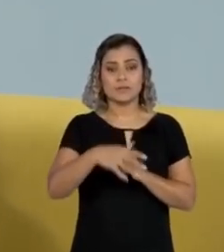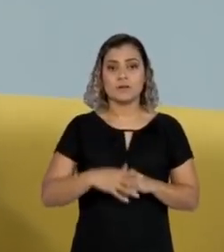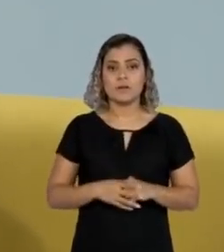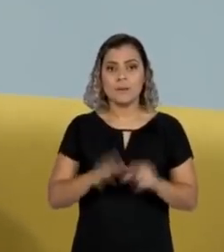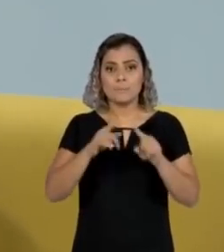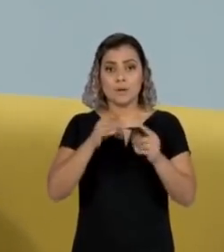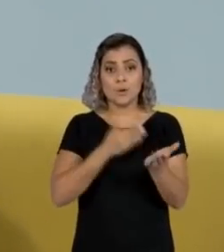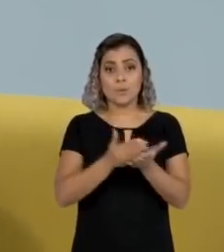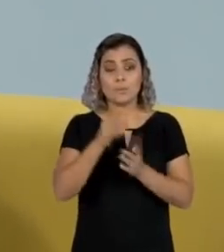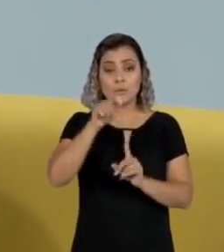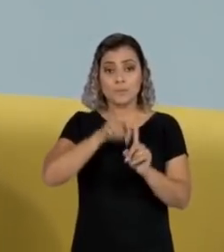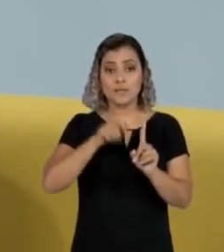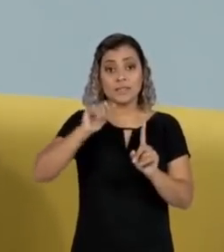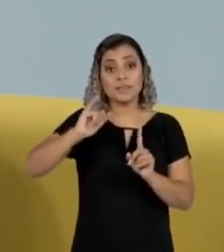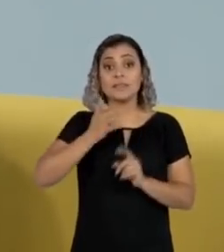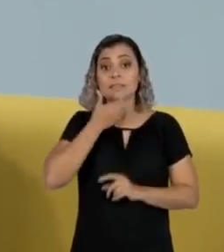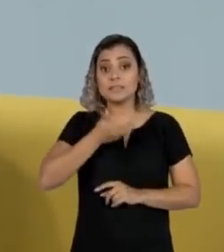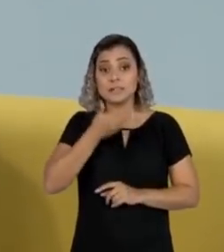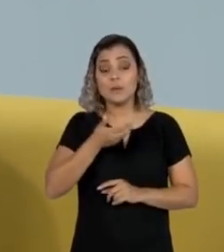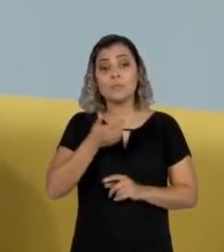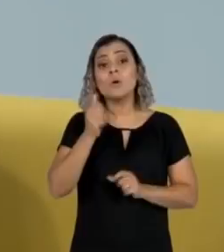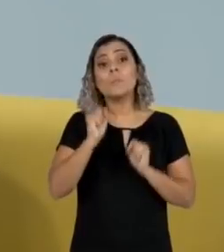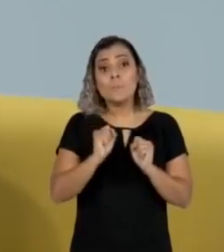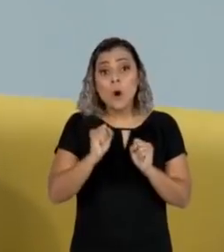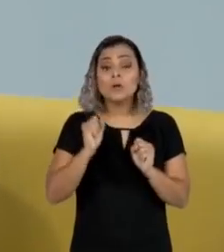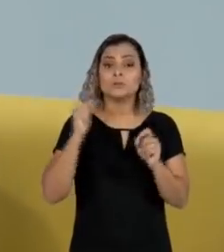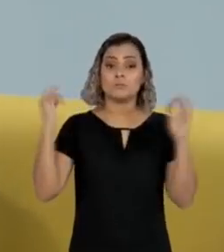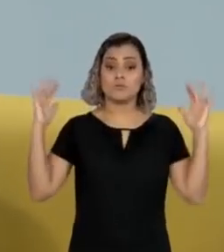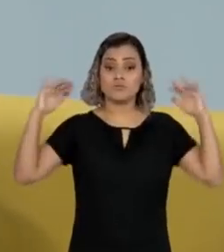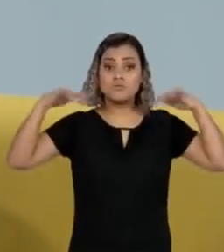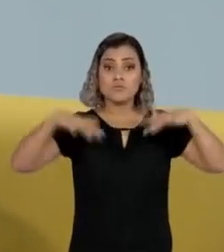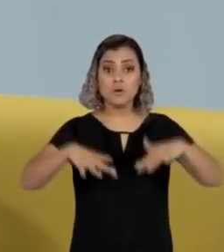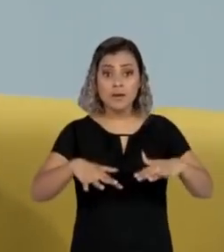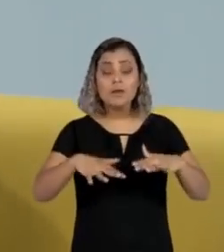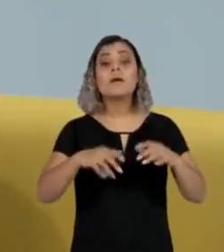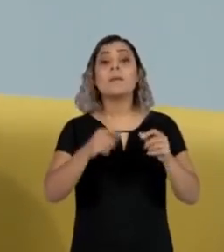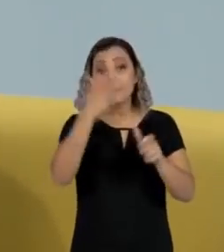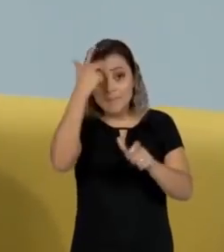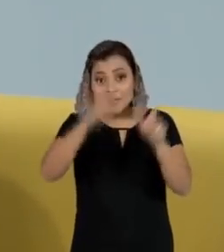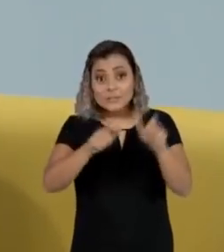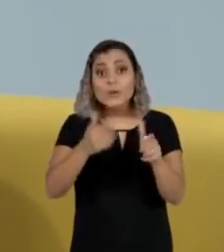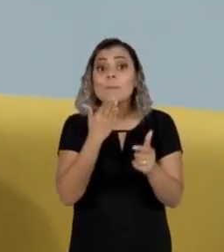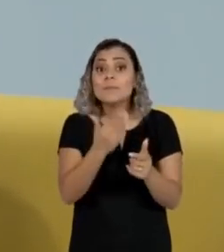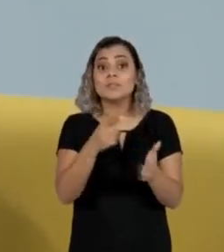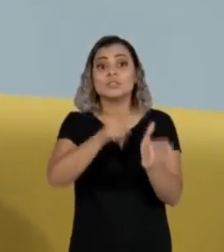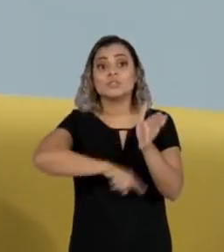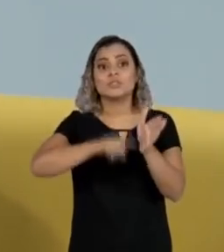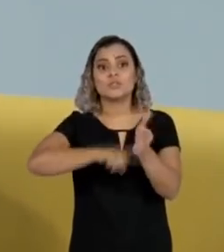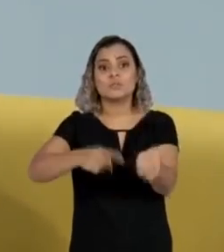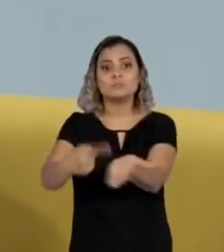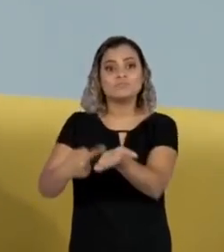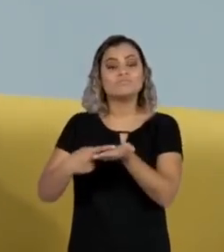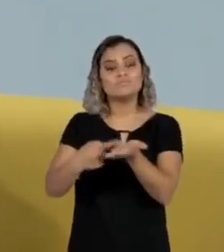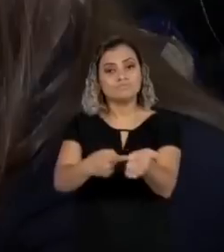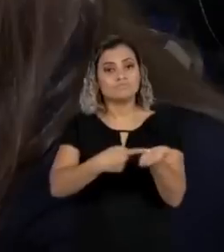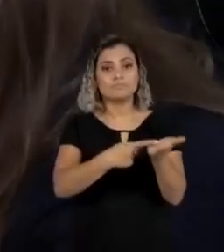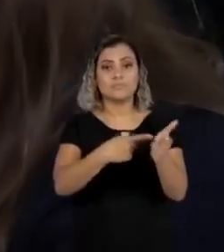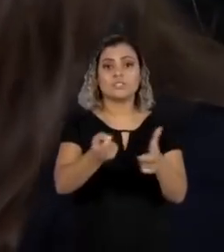os clientes dos bancos poderão acertar as contas em um mutirão que os bancos pelo país vão